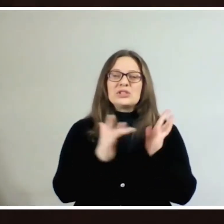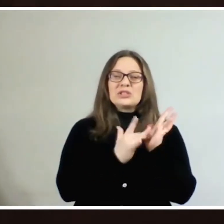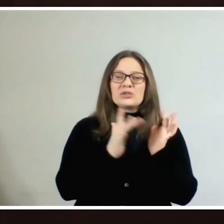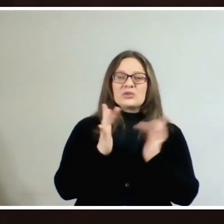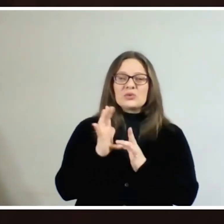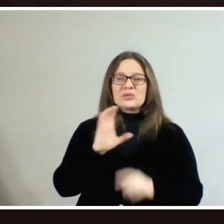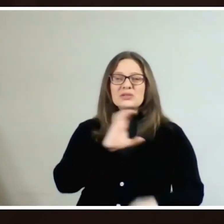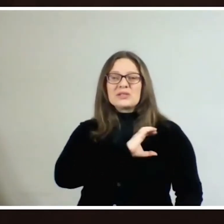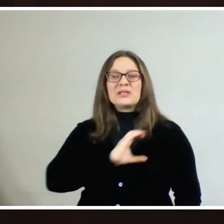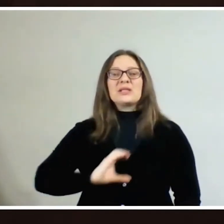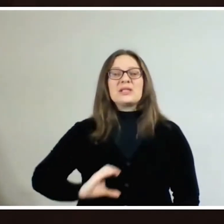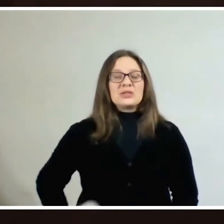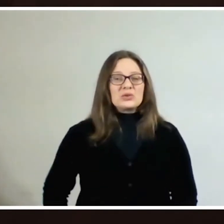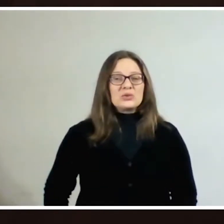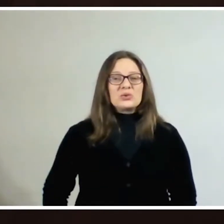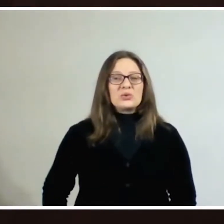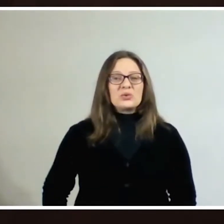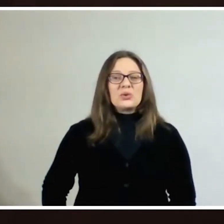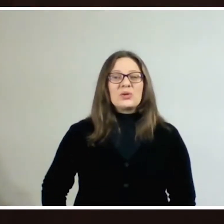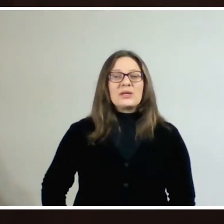não veio em carne. Vocês entenderam?